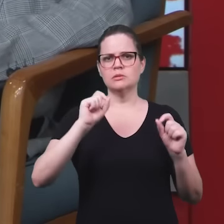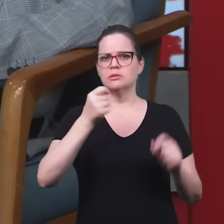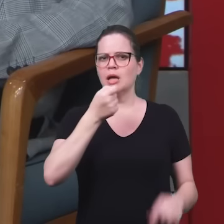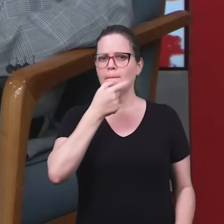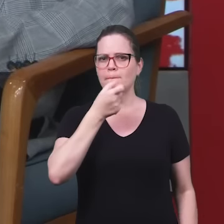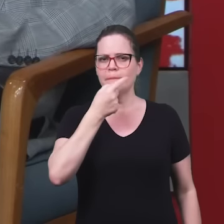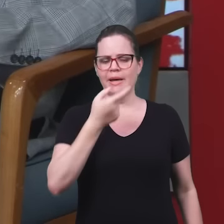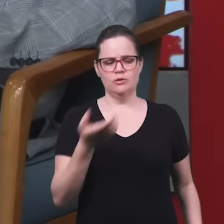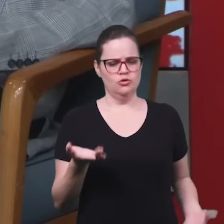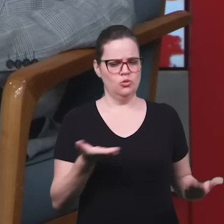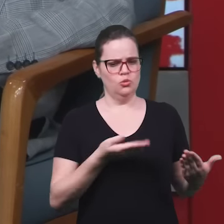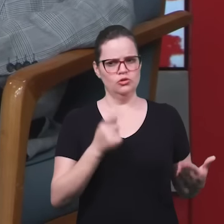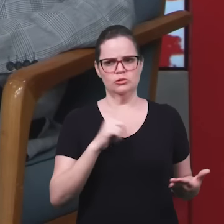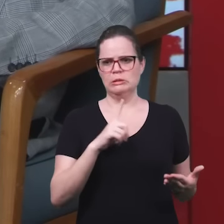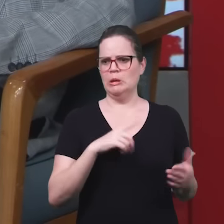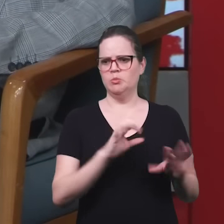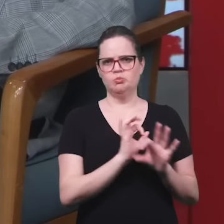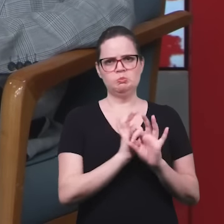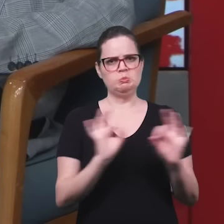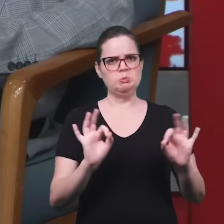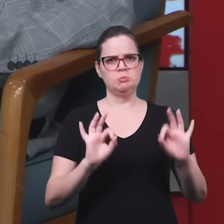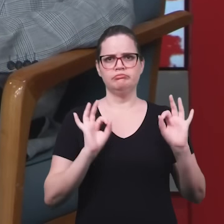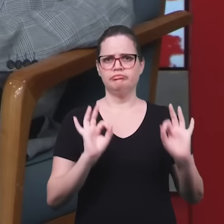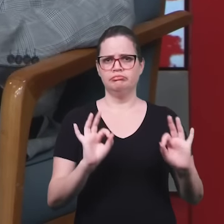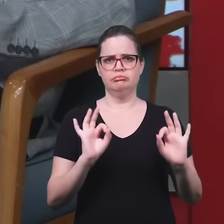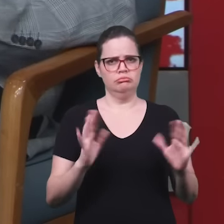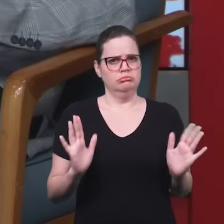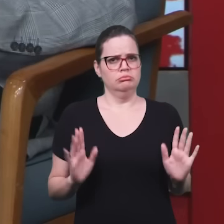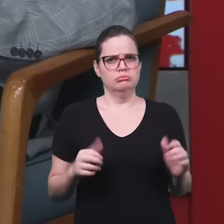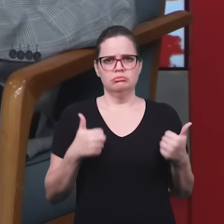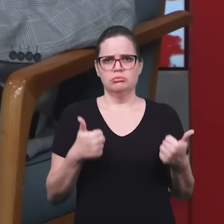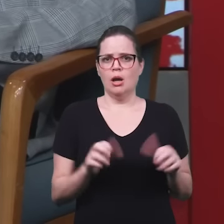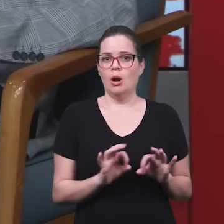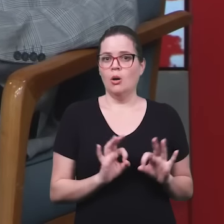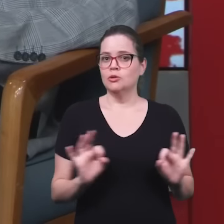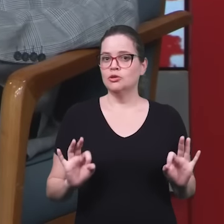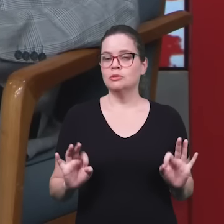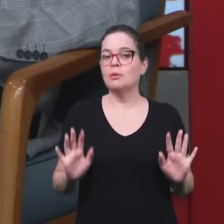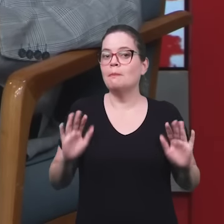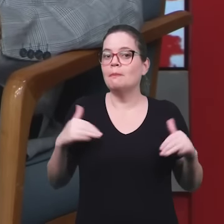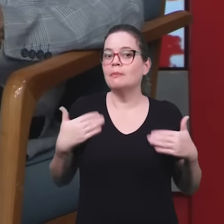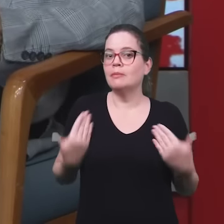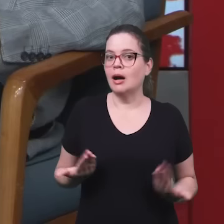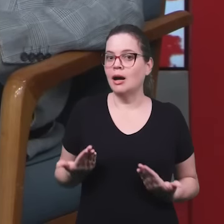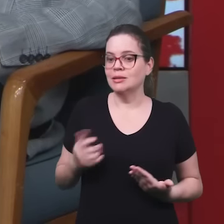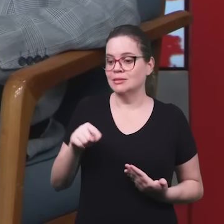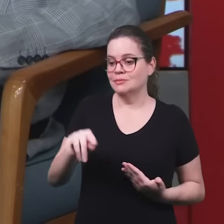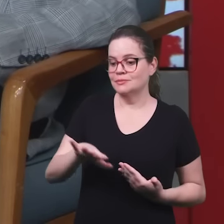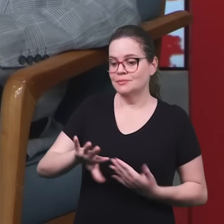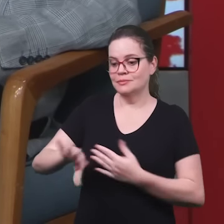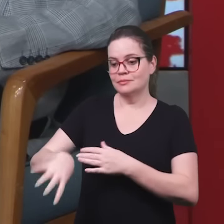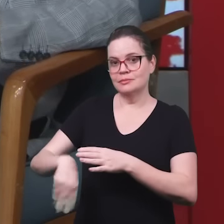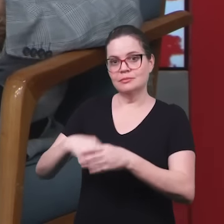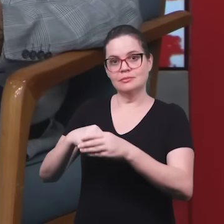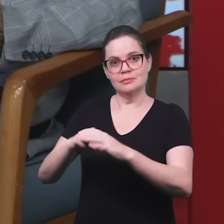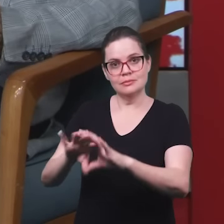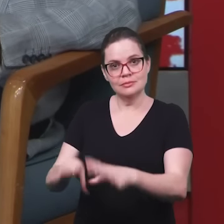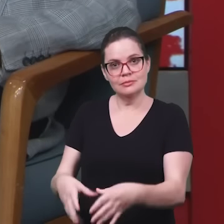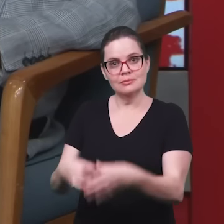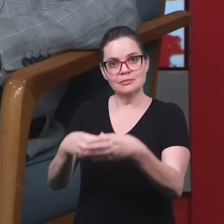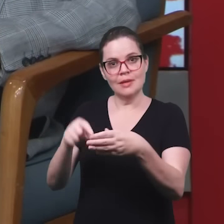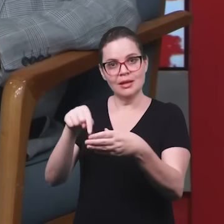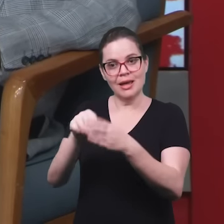Os medicamentos hoje são incríveis, são fantásticos. Mas aí, como a igreja é um corpo espiritual,